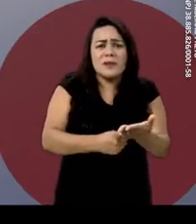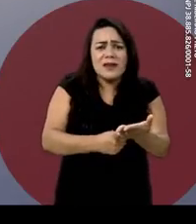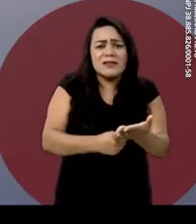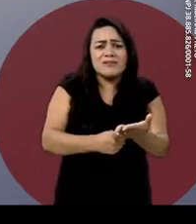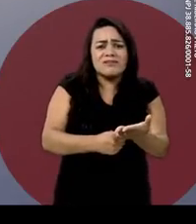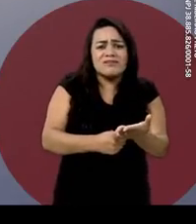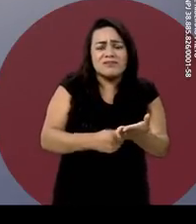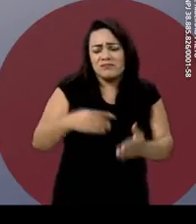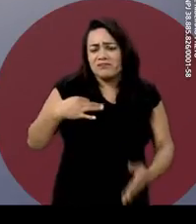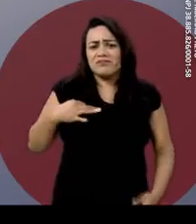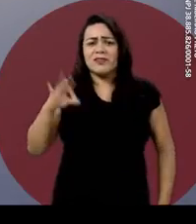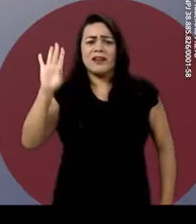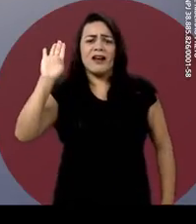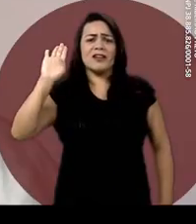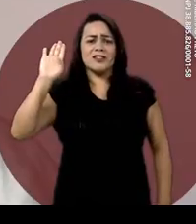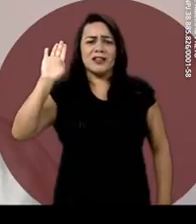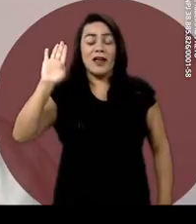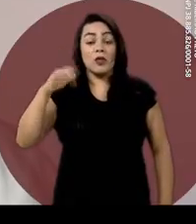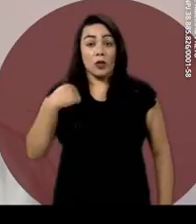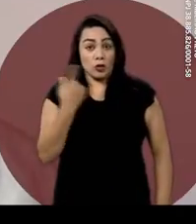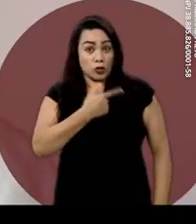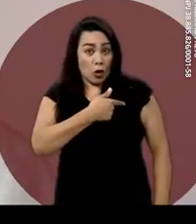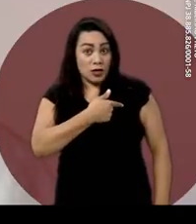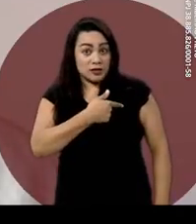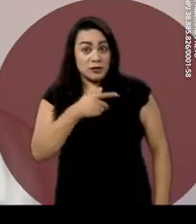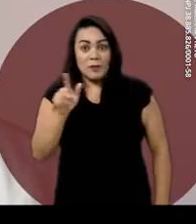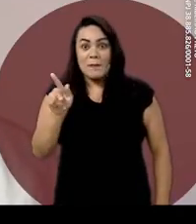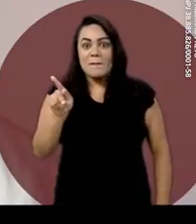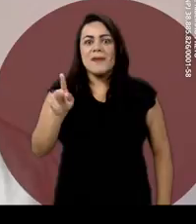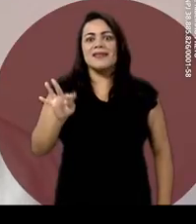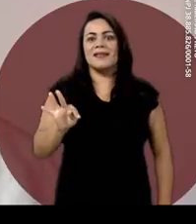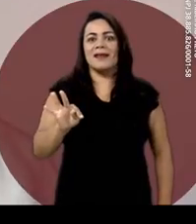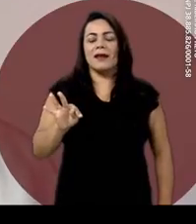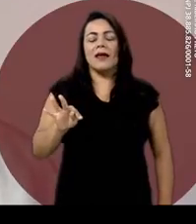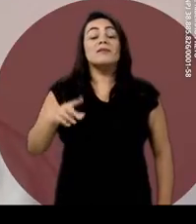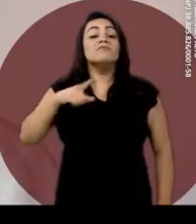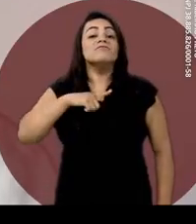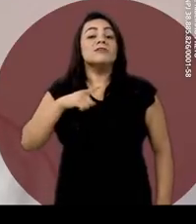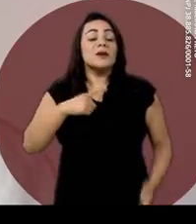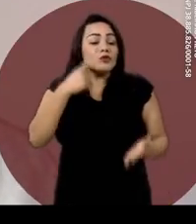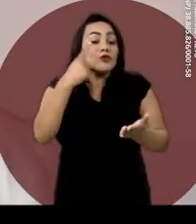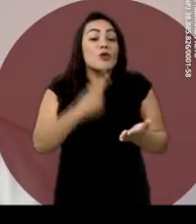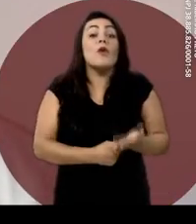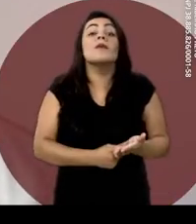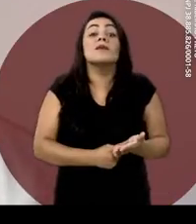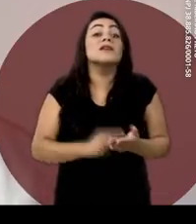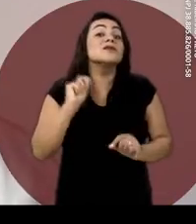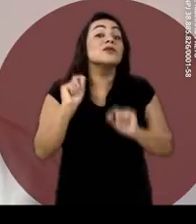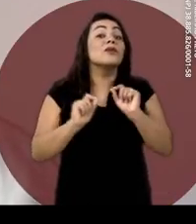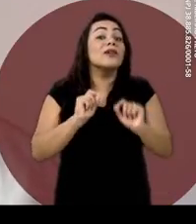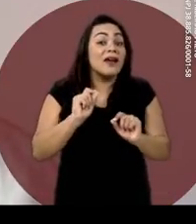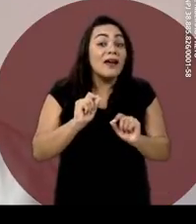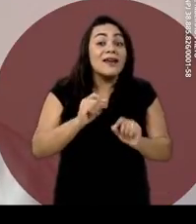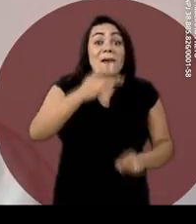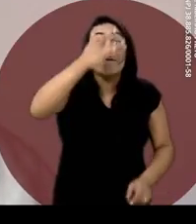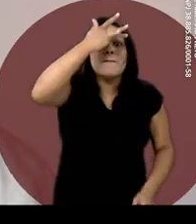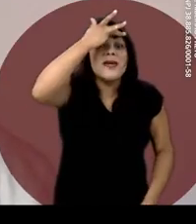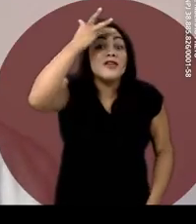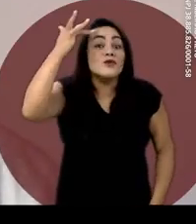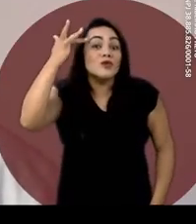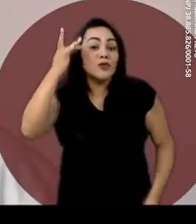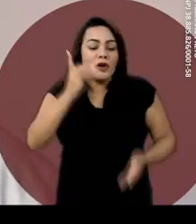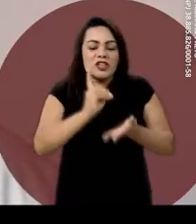o compromisso do candidato. Nós, do Partido dos Trabalhadores, temos compromisso com as pessoas, compromisso